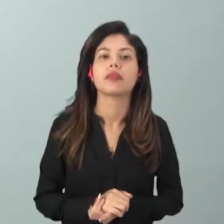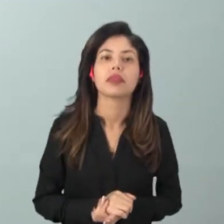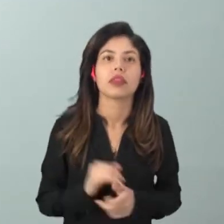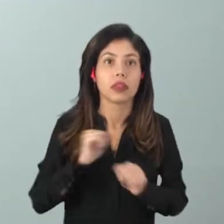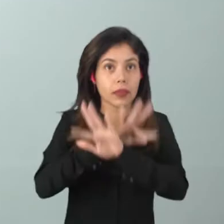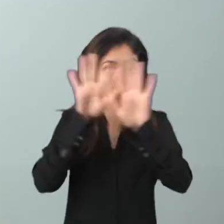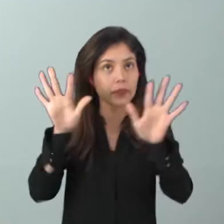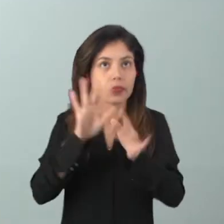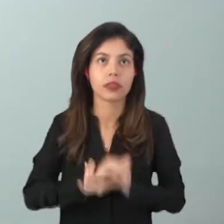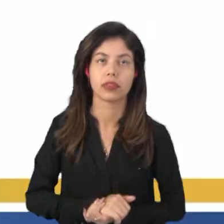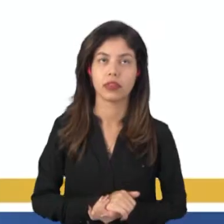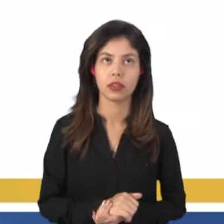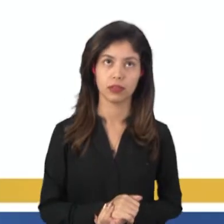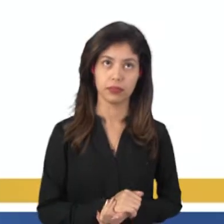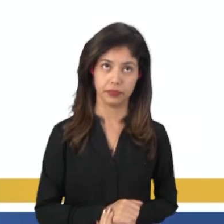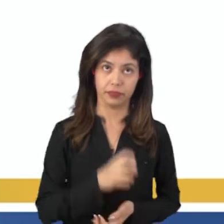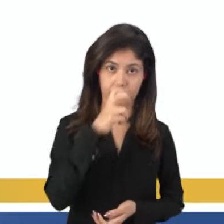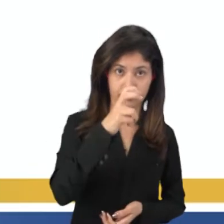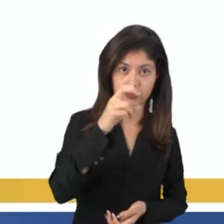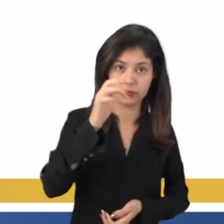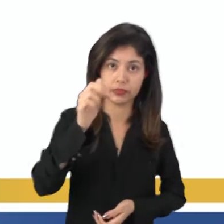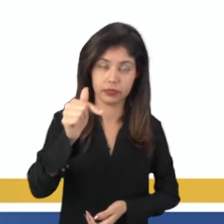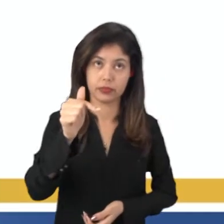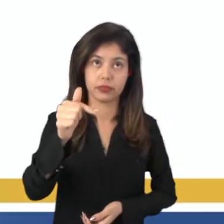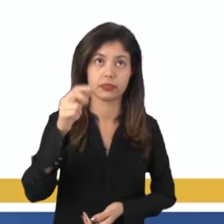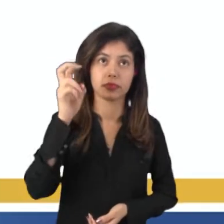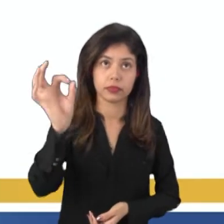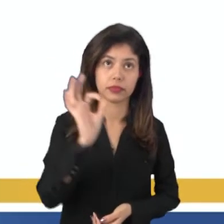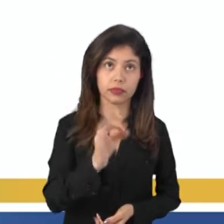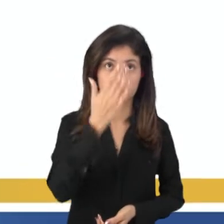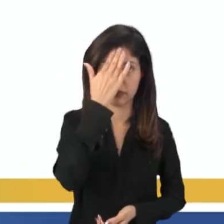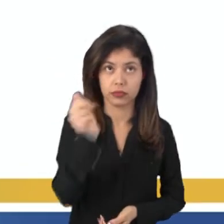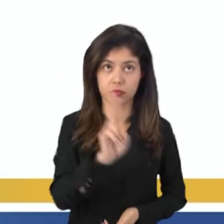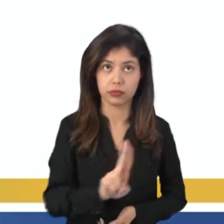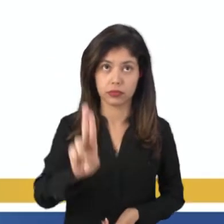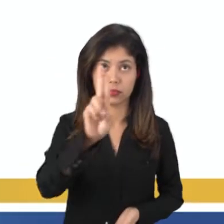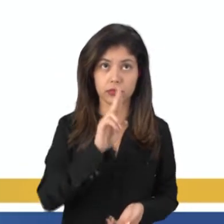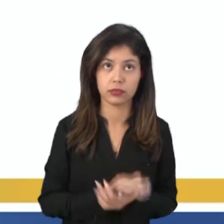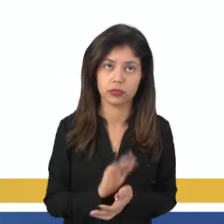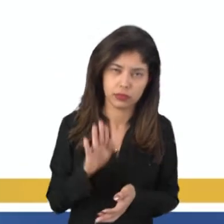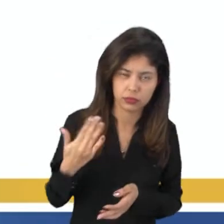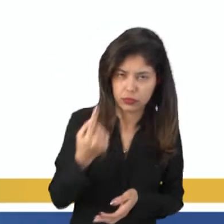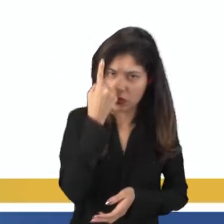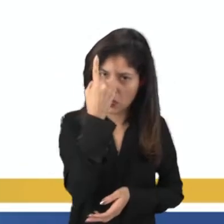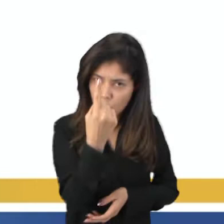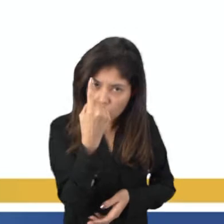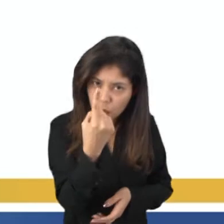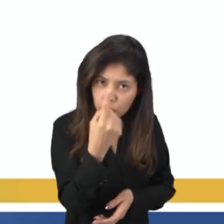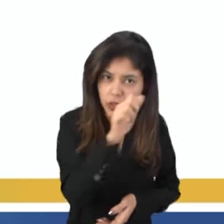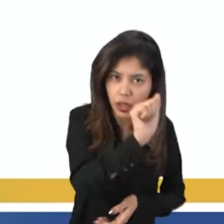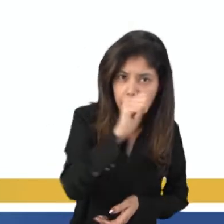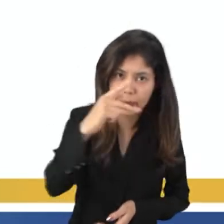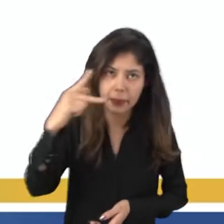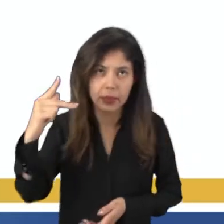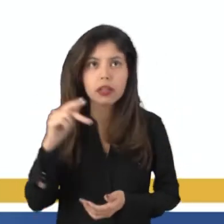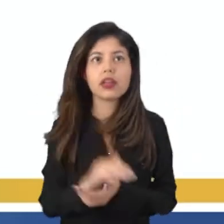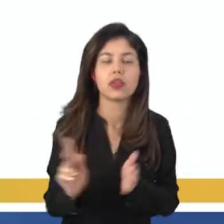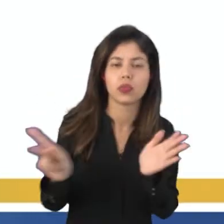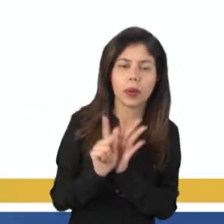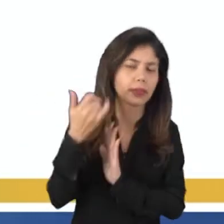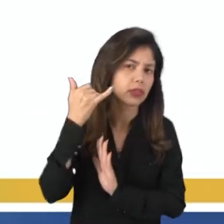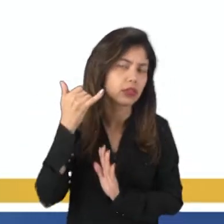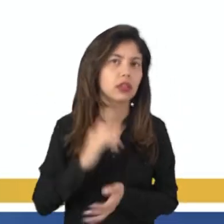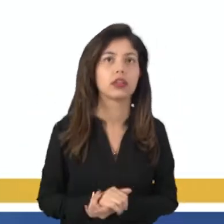bem claro. E 57% sabem utilizar pelo menos um aplicativo do